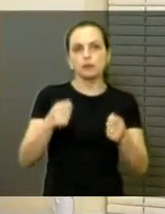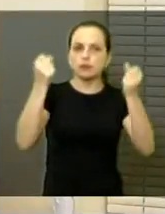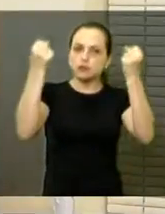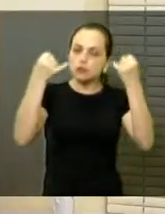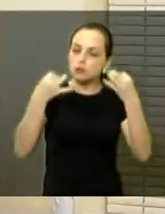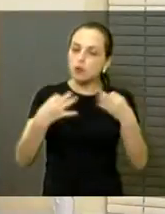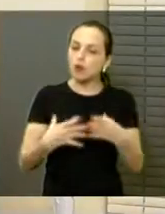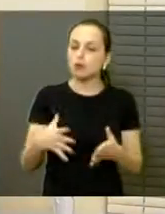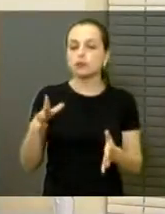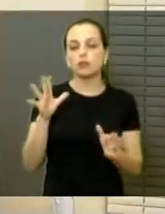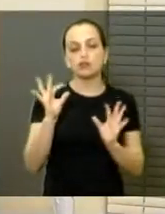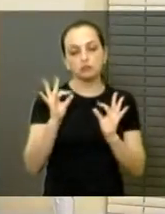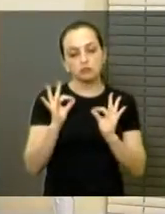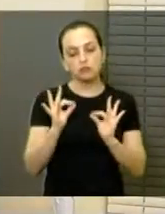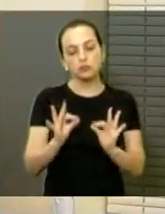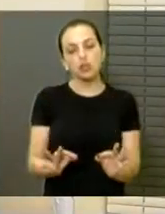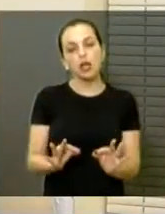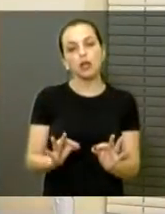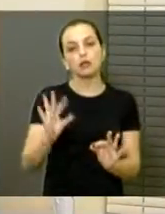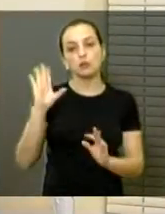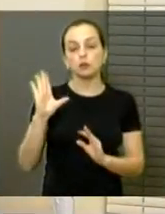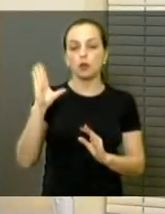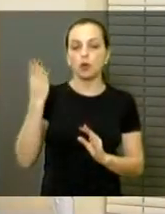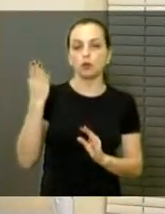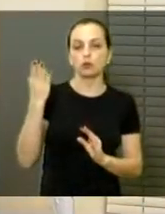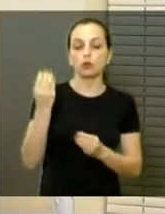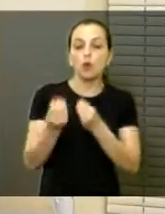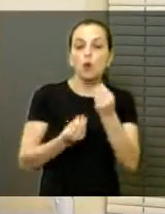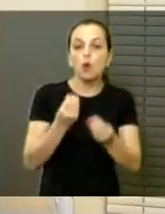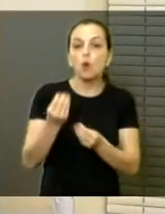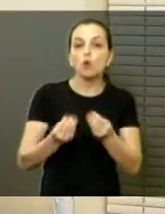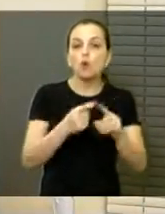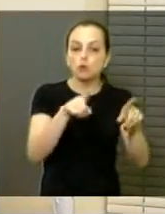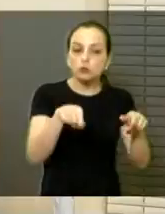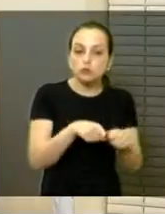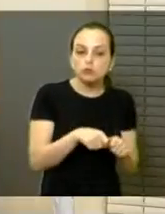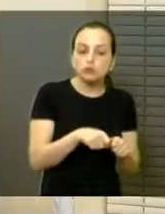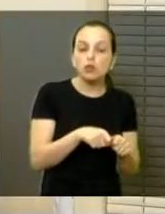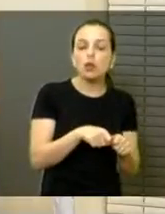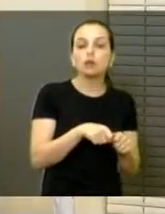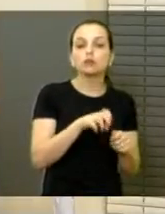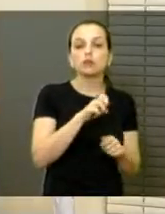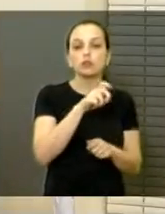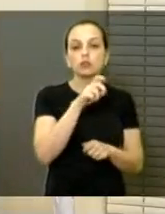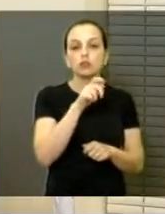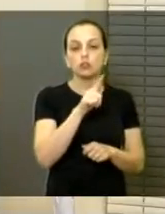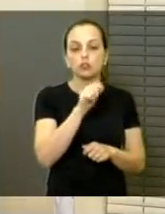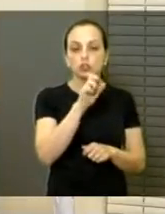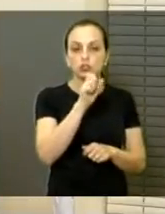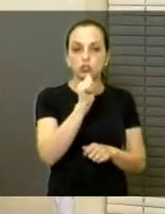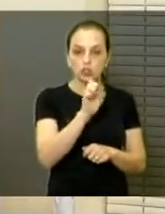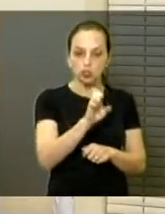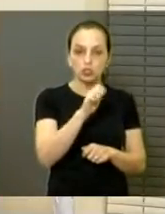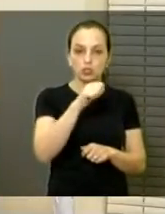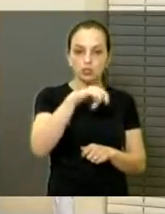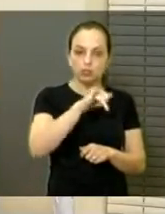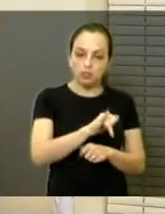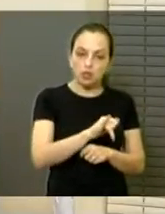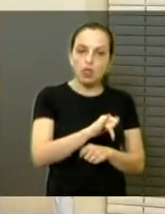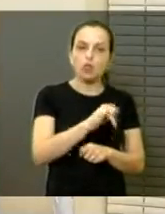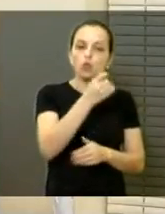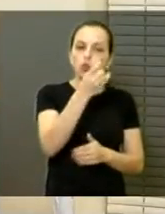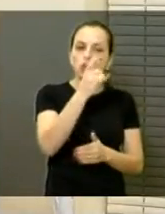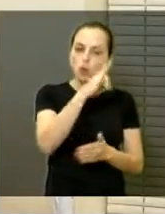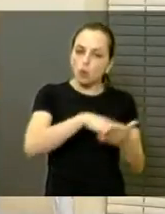explicações exatas do que aconteceu. Como é que sai do gabinete da vereadora Giane um documento que é